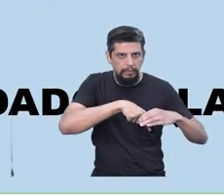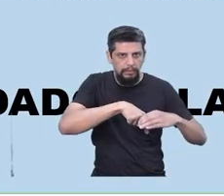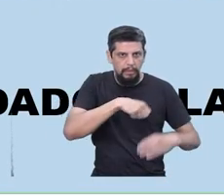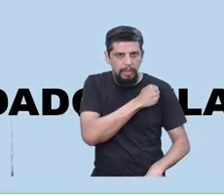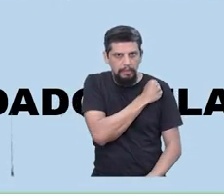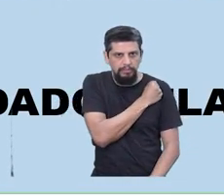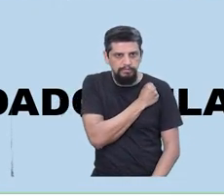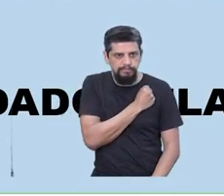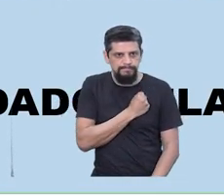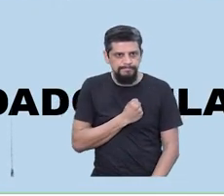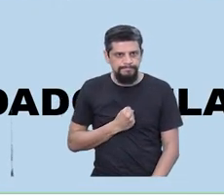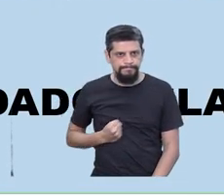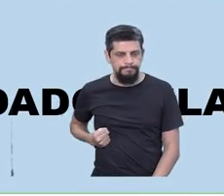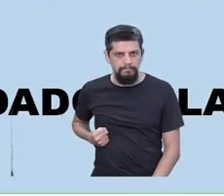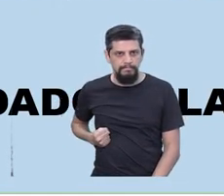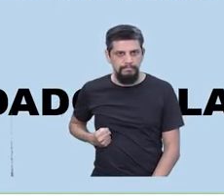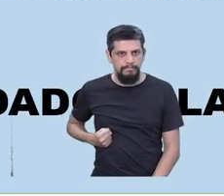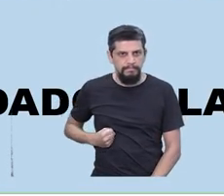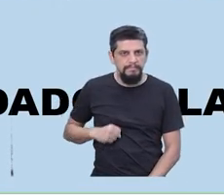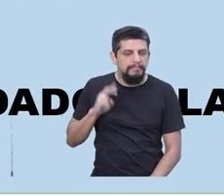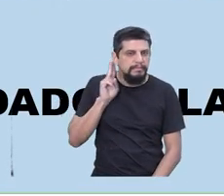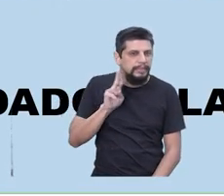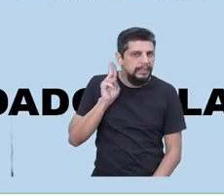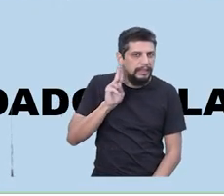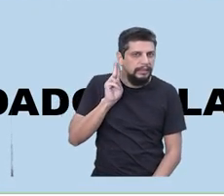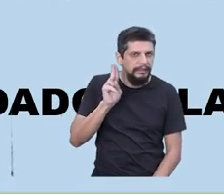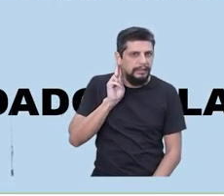um borrão branco e aguado.